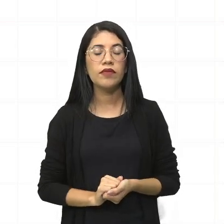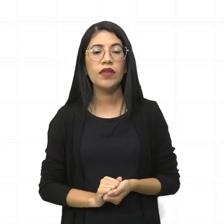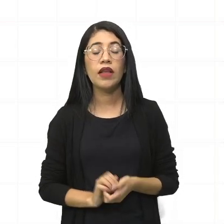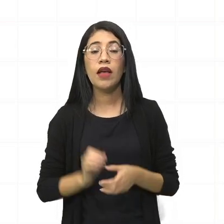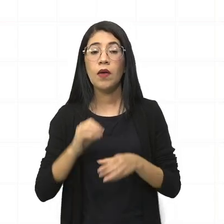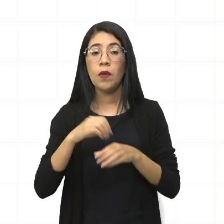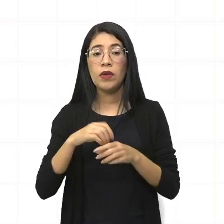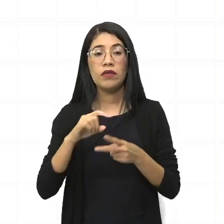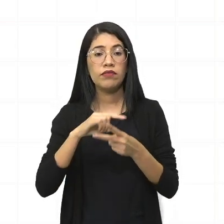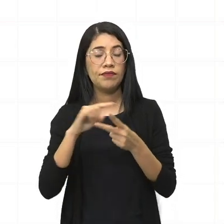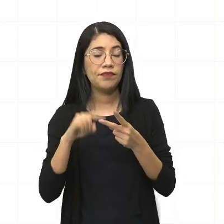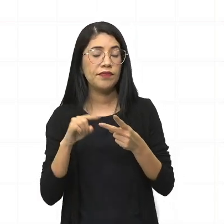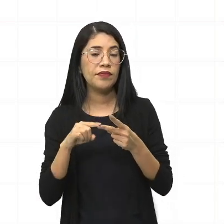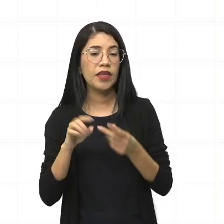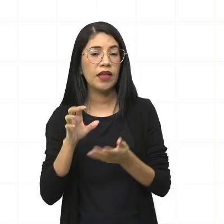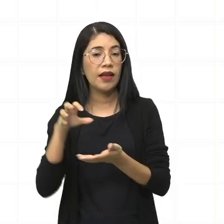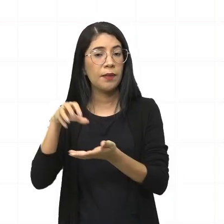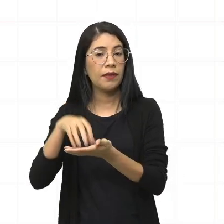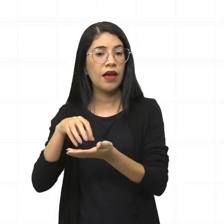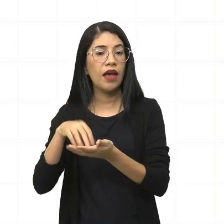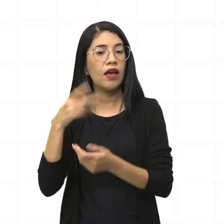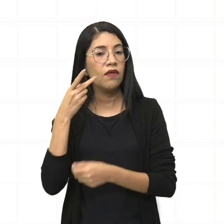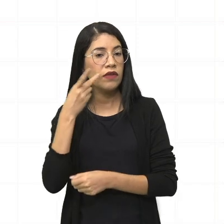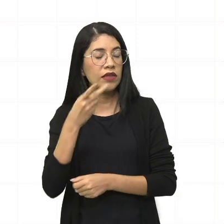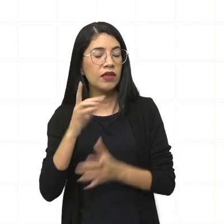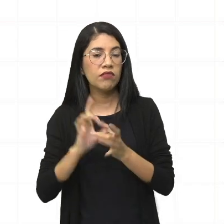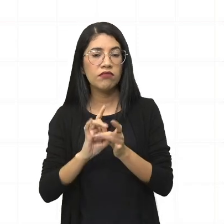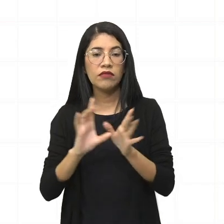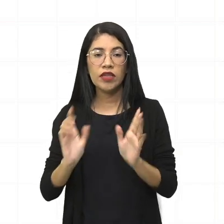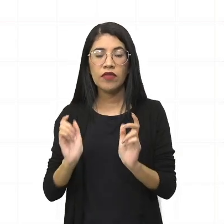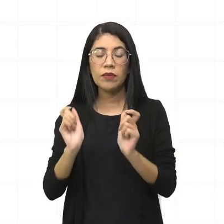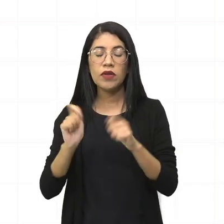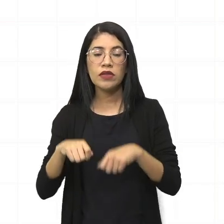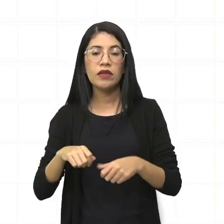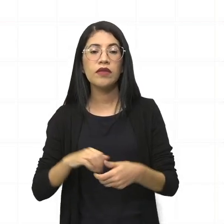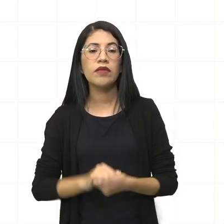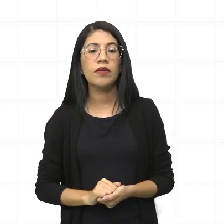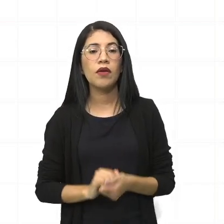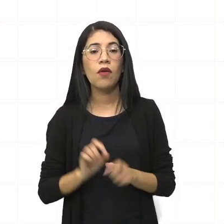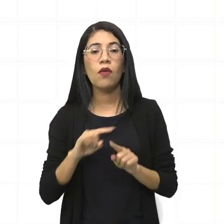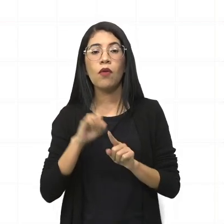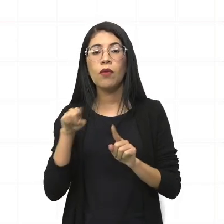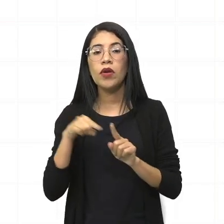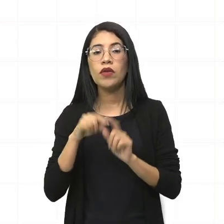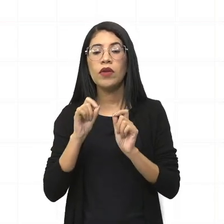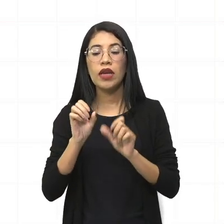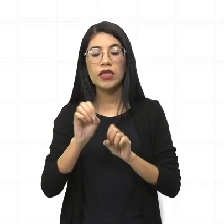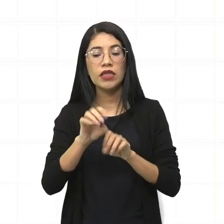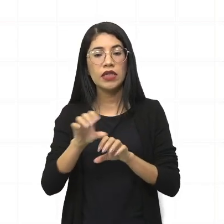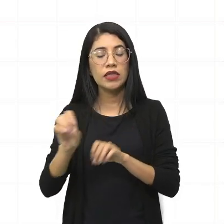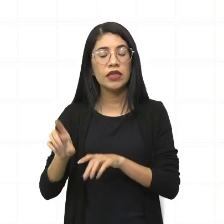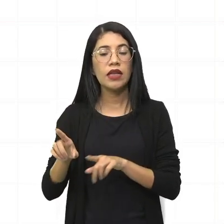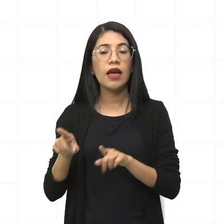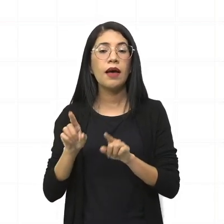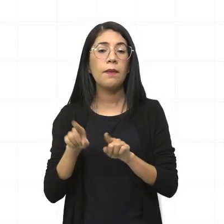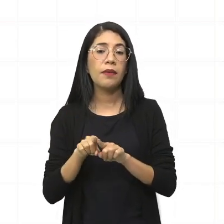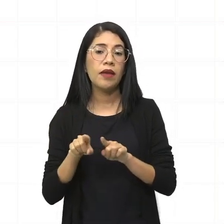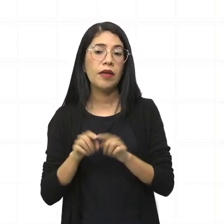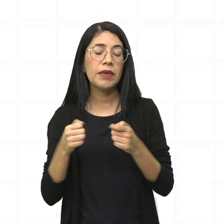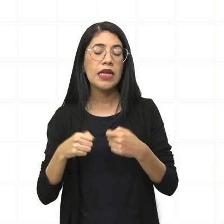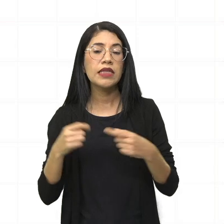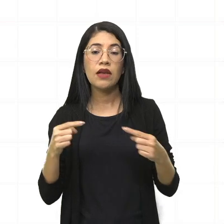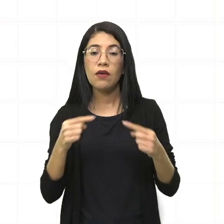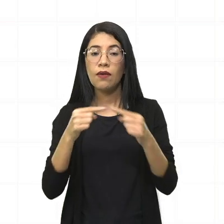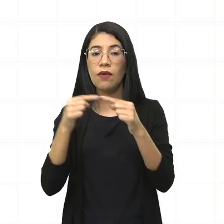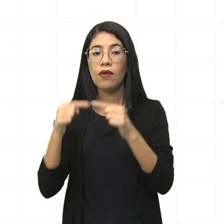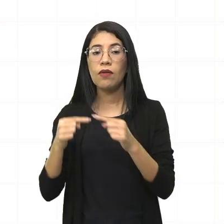dessas unidades, né, a visitação ela é permitida para fins educativos, mas que venha compatibilizar